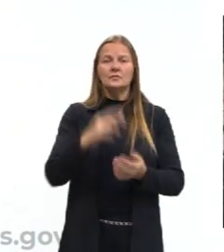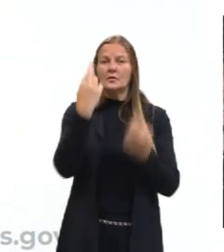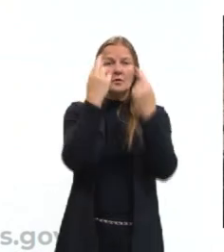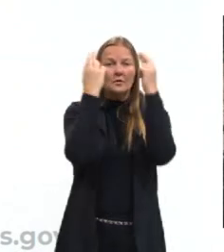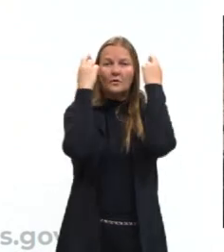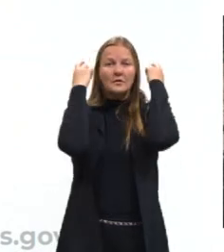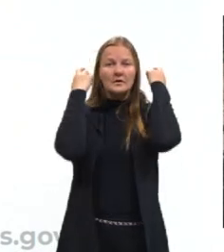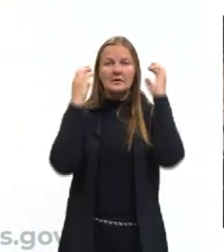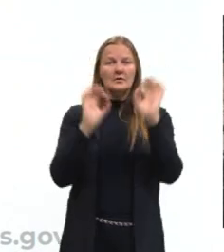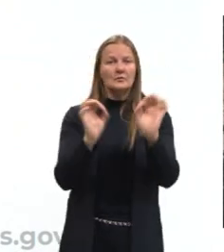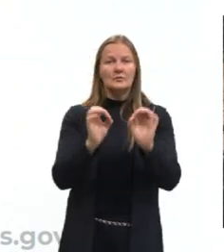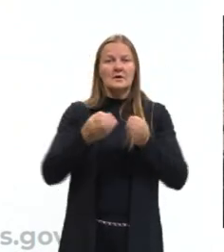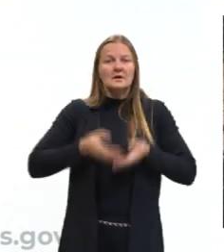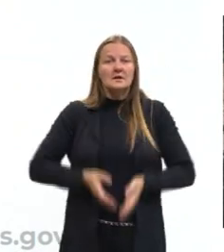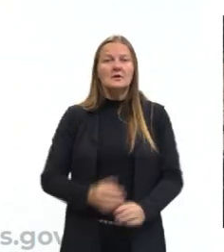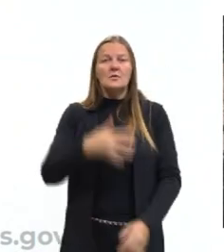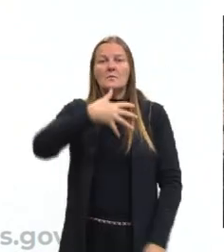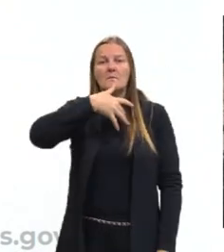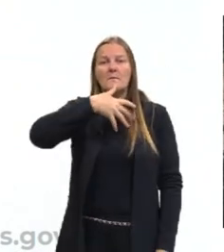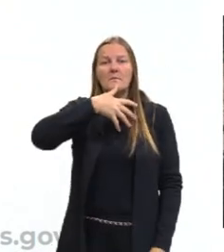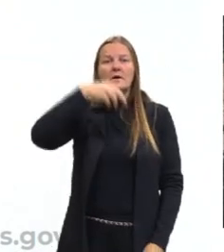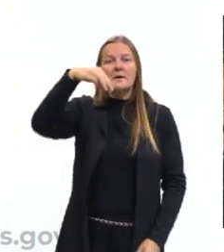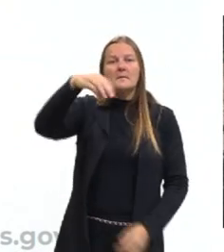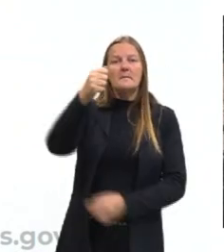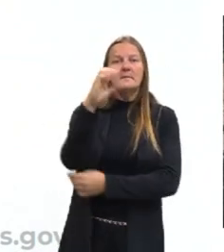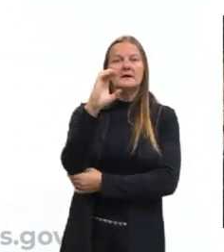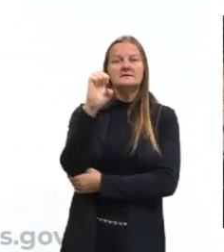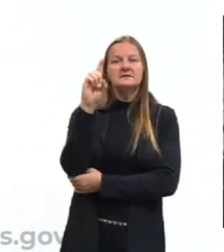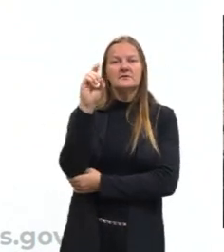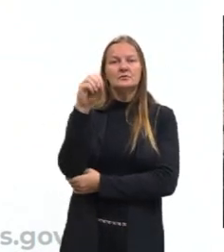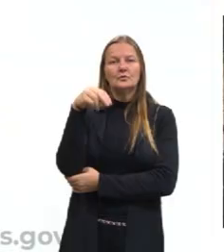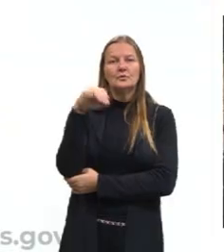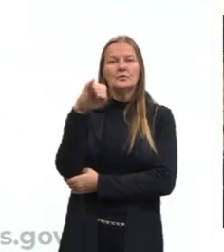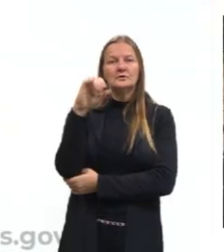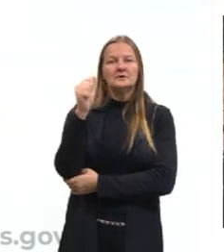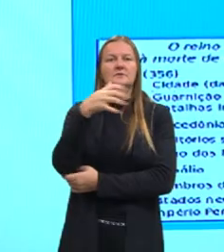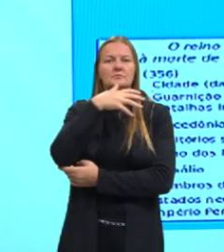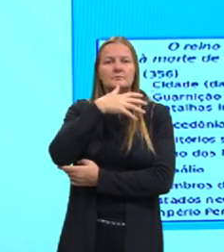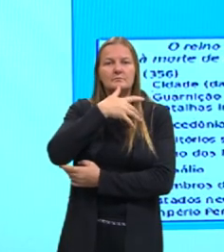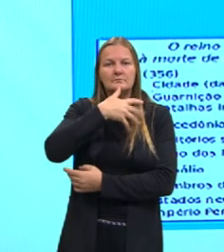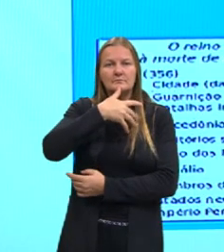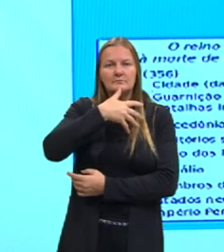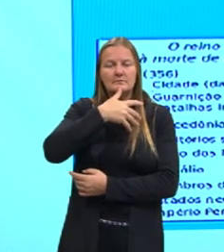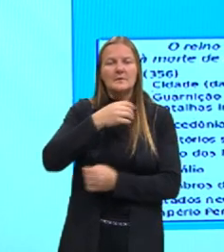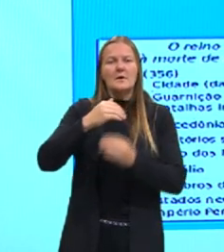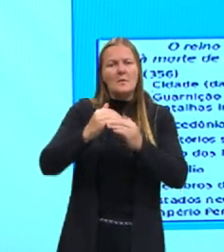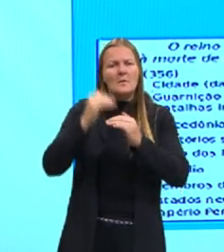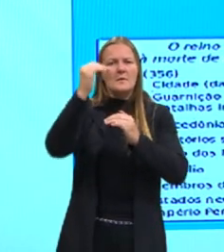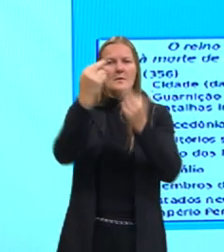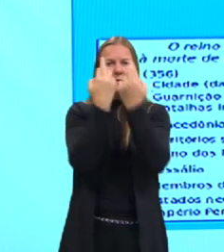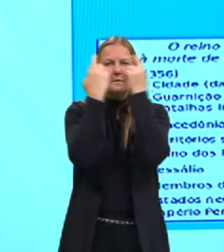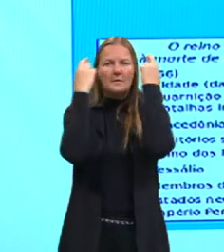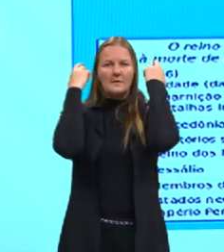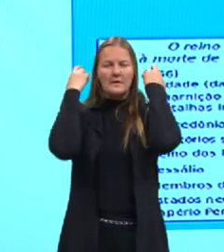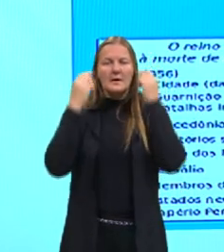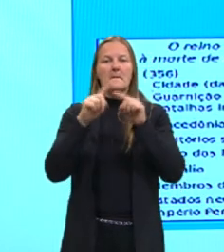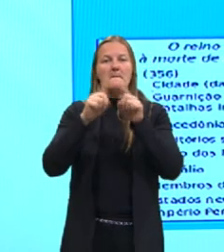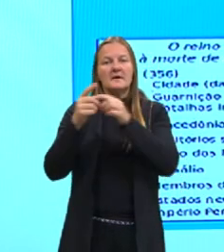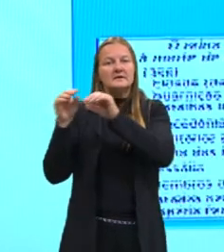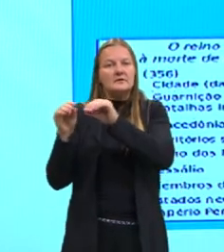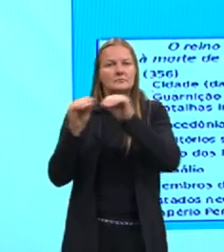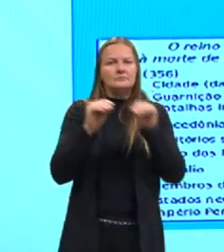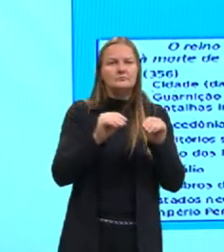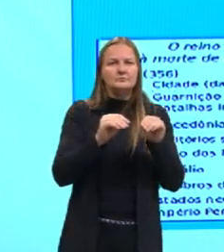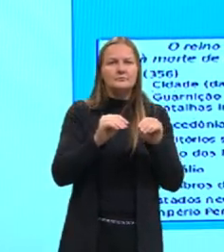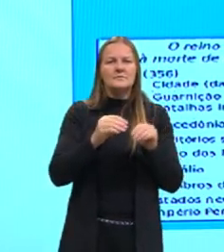grego Aristóteles nasce na macedónia que está macedónia um pouco mais acima da Grécia mas ele venha para a Grécia